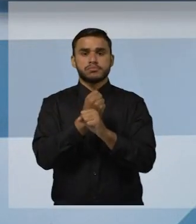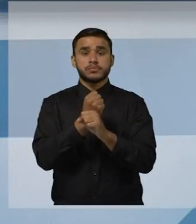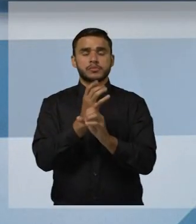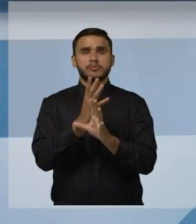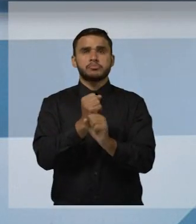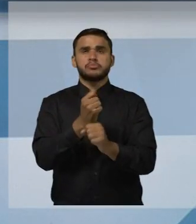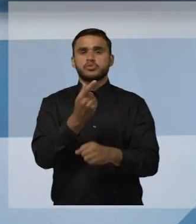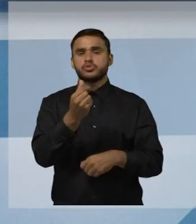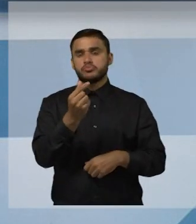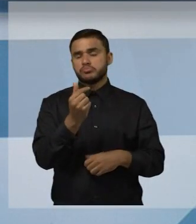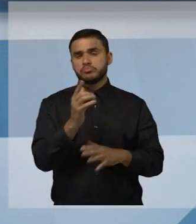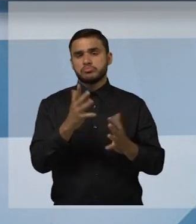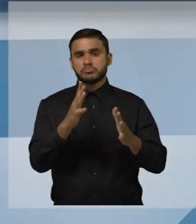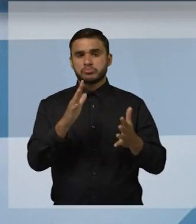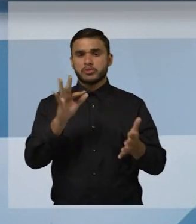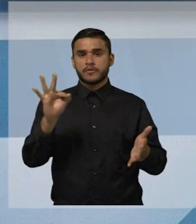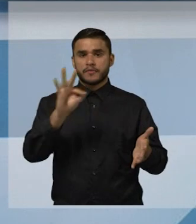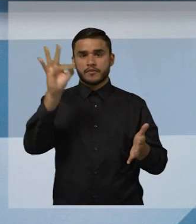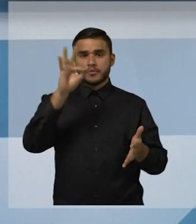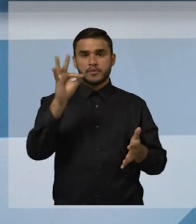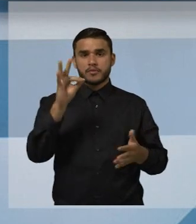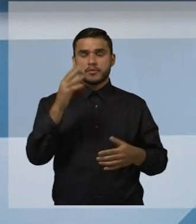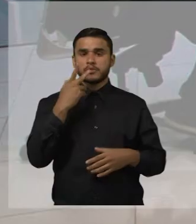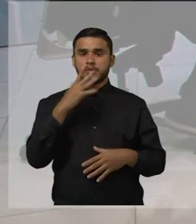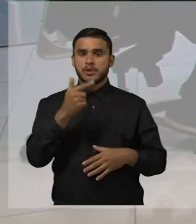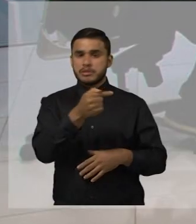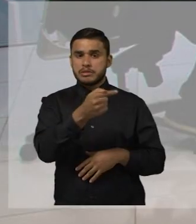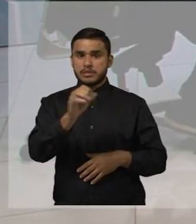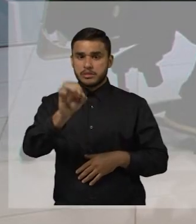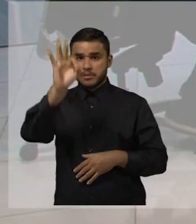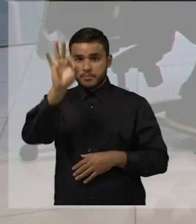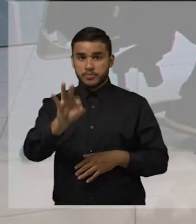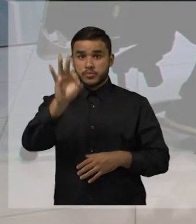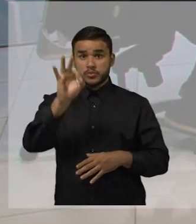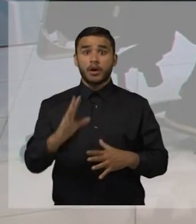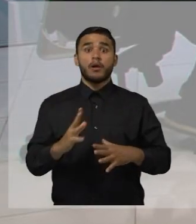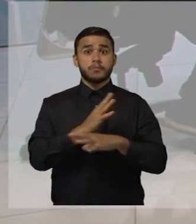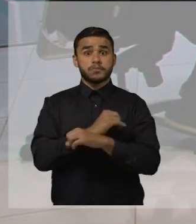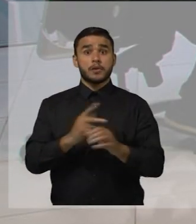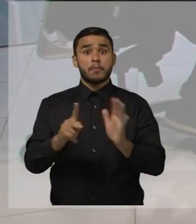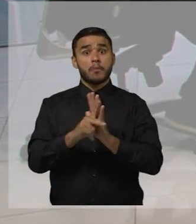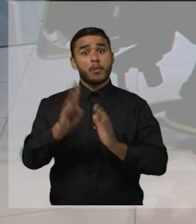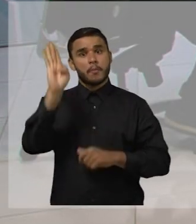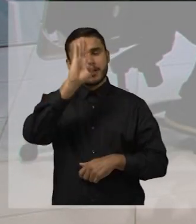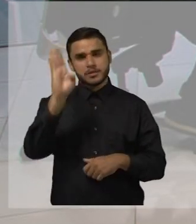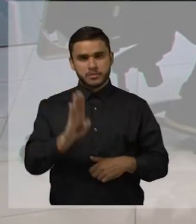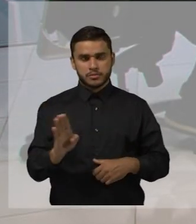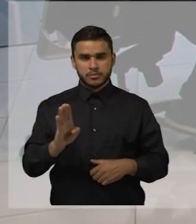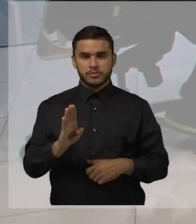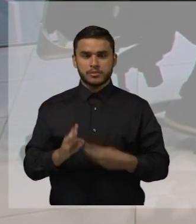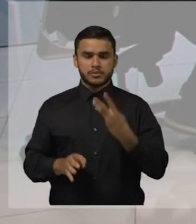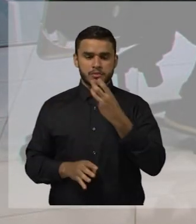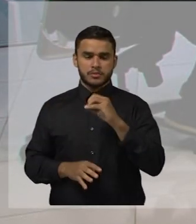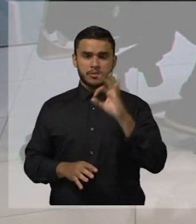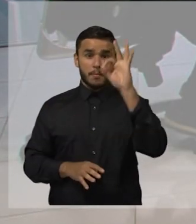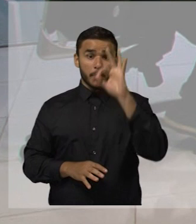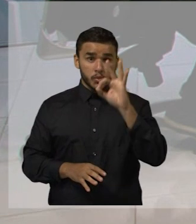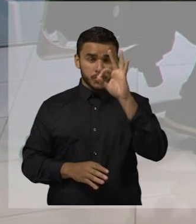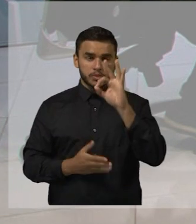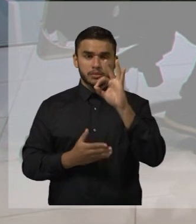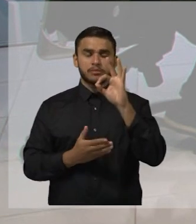a União hoje detém praticamente 2/3, 70% dessa receita. Os 30%